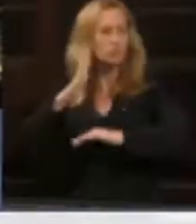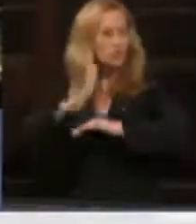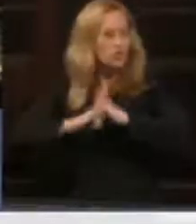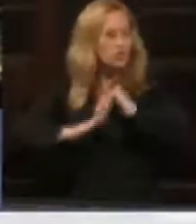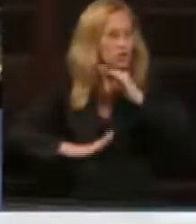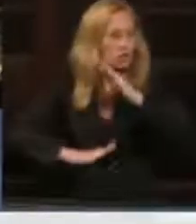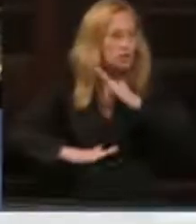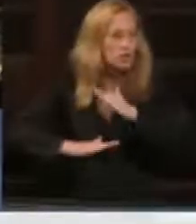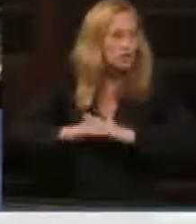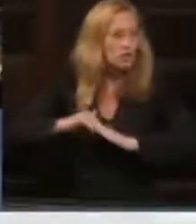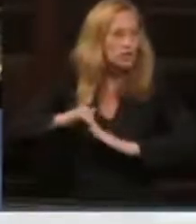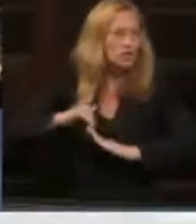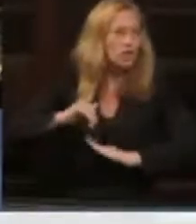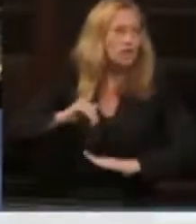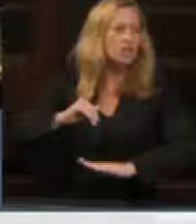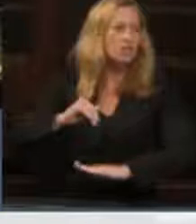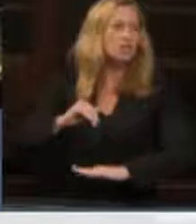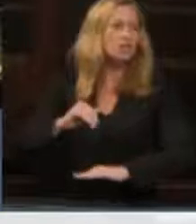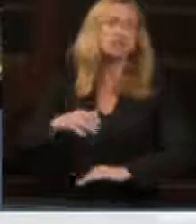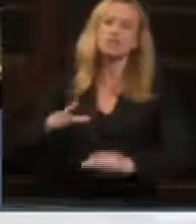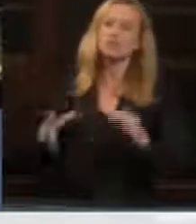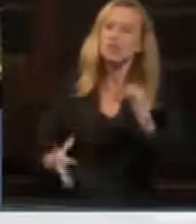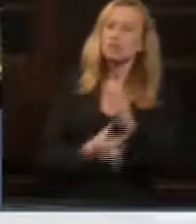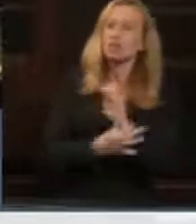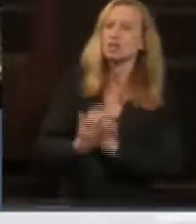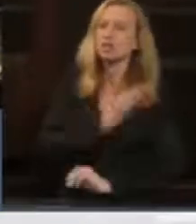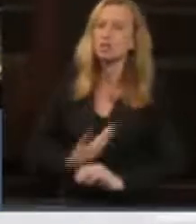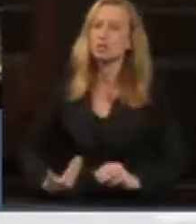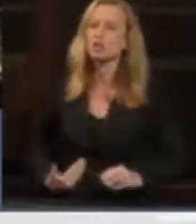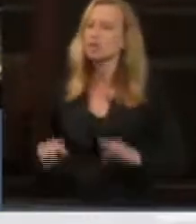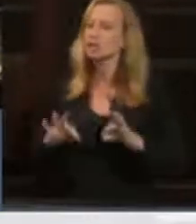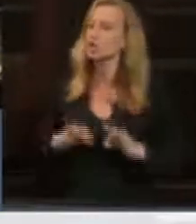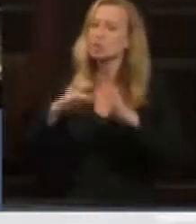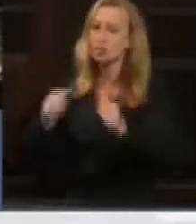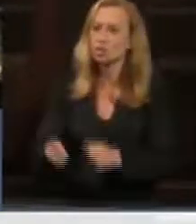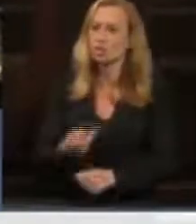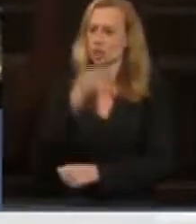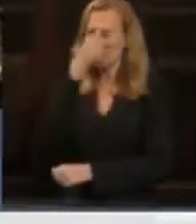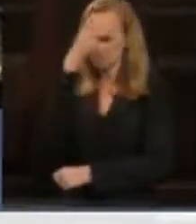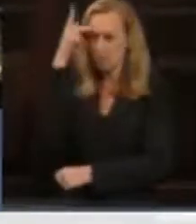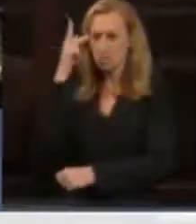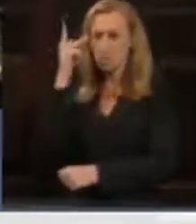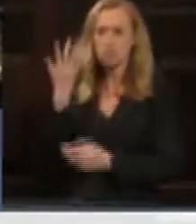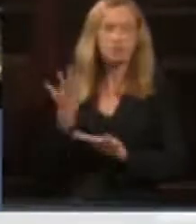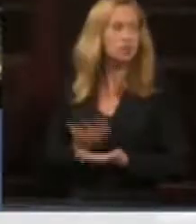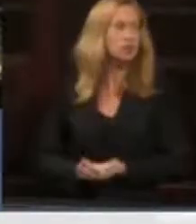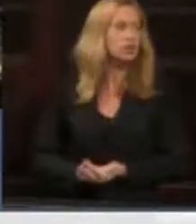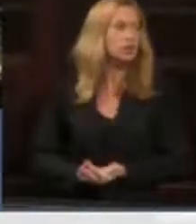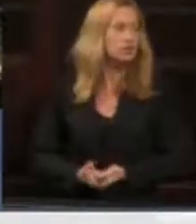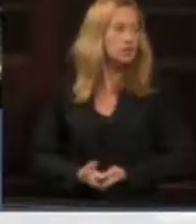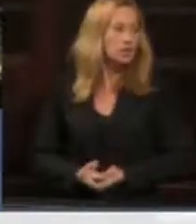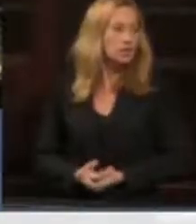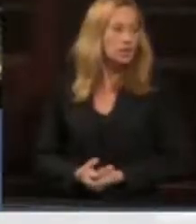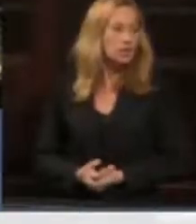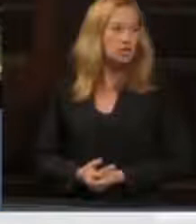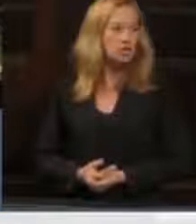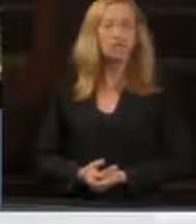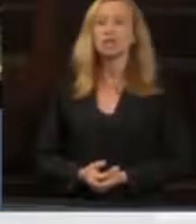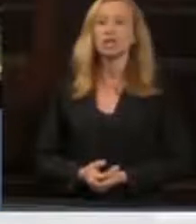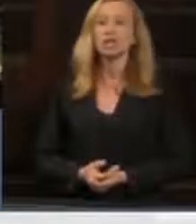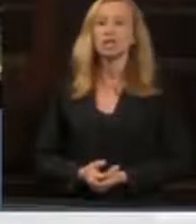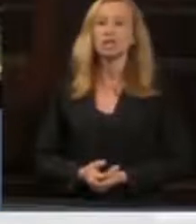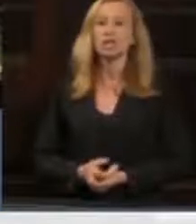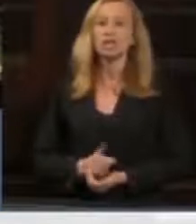profissionais de segurança pública e a vida de todas as pessoas. Que não se dedique